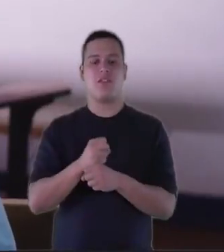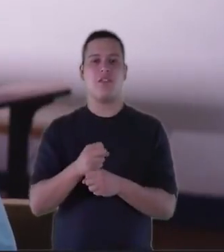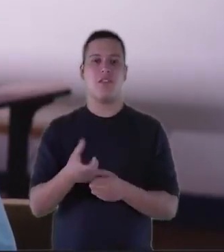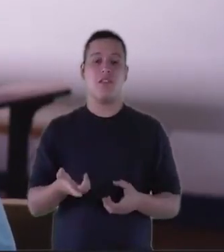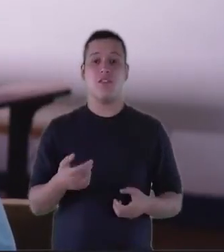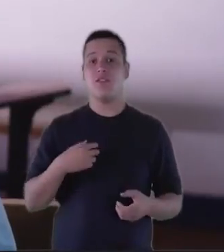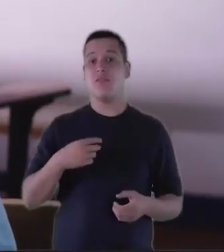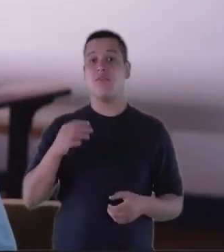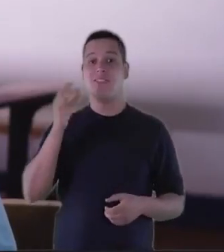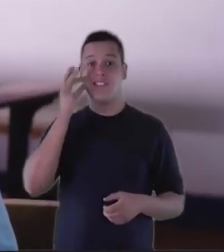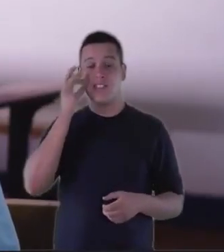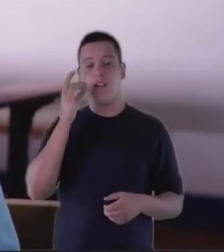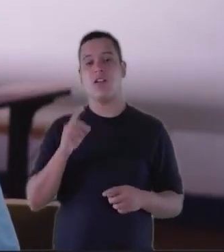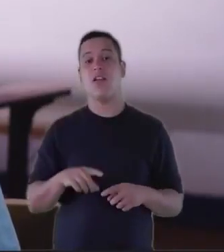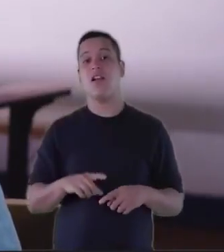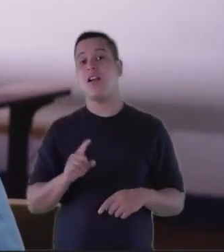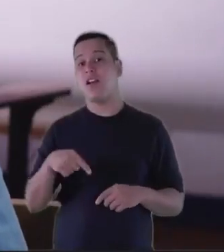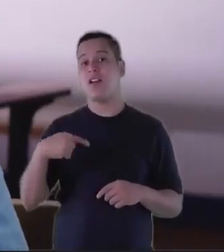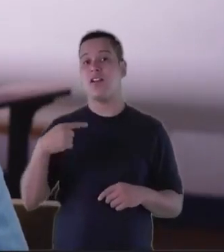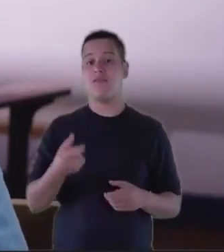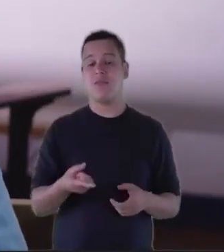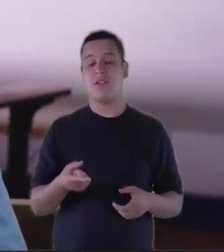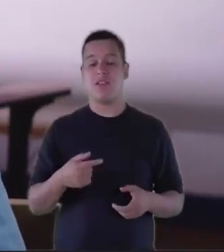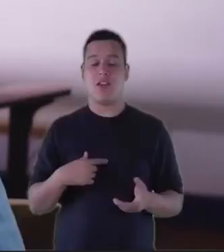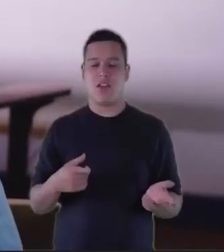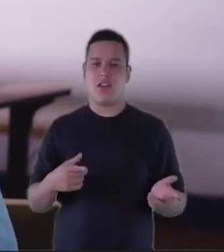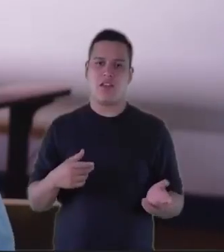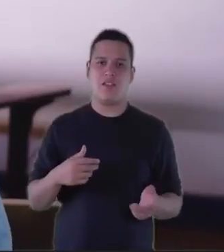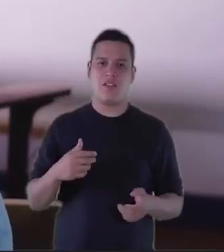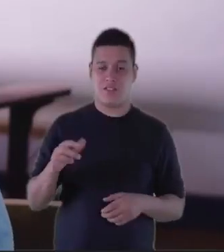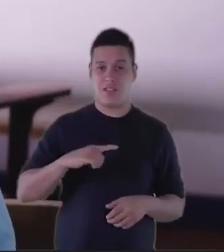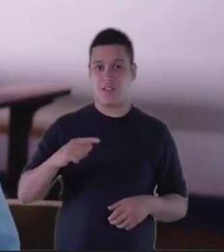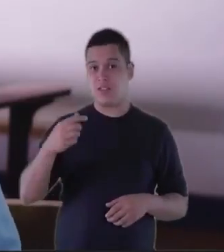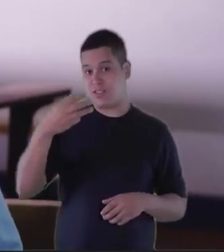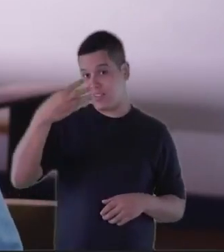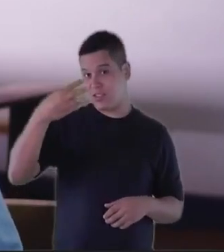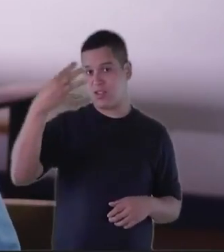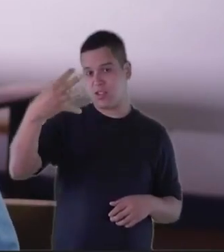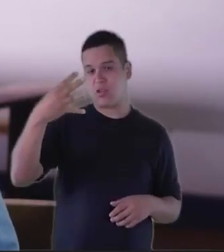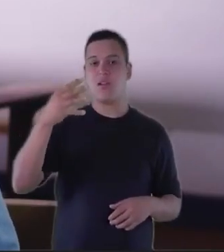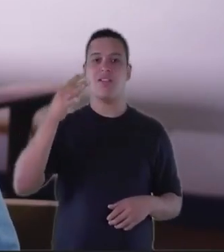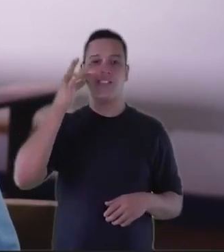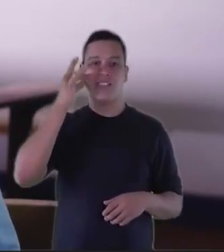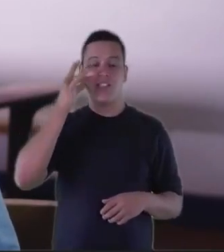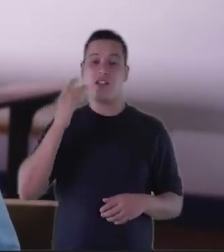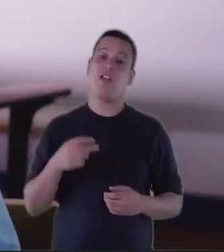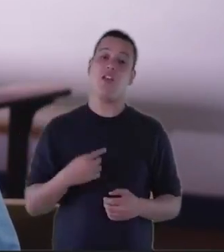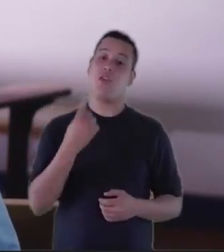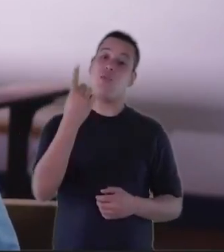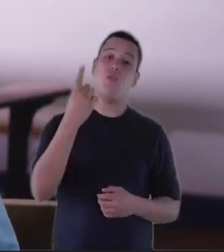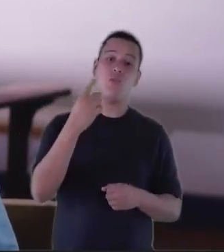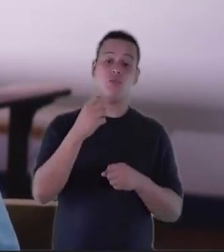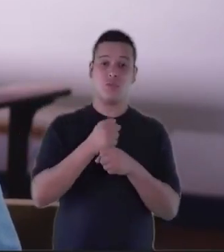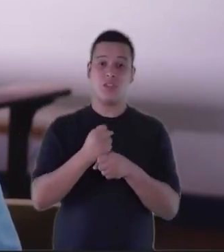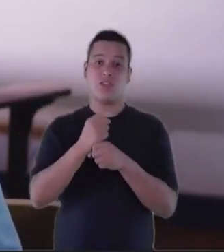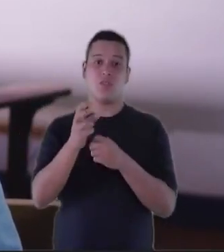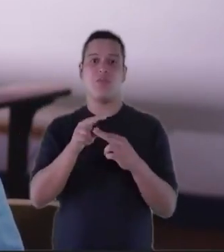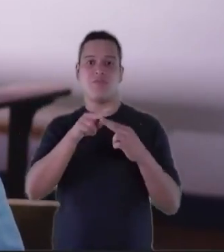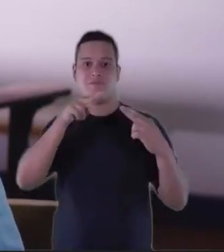começar a contabilizar assim, né? 34 fisicamente e um ano digital. Já tem